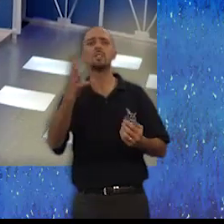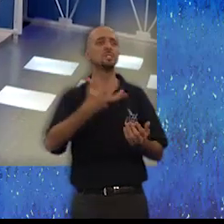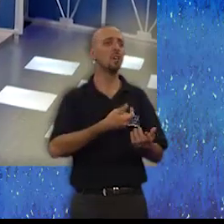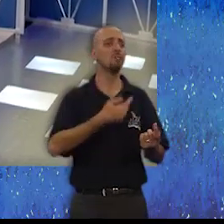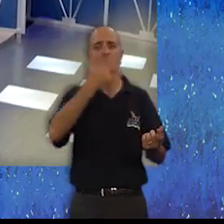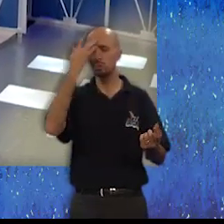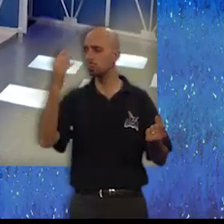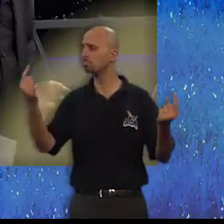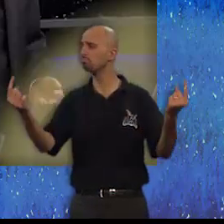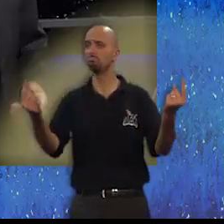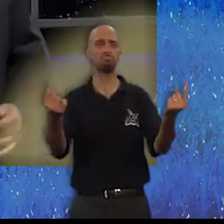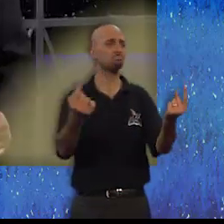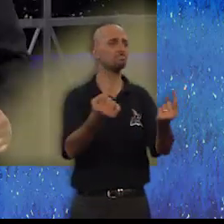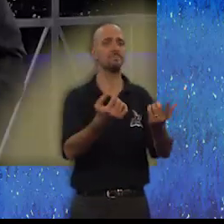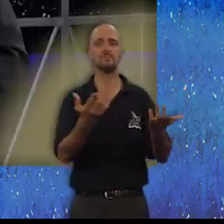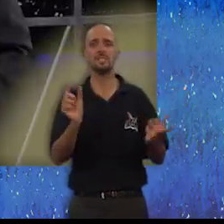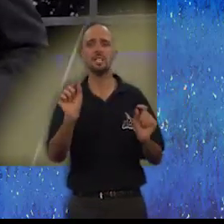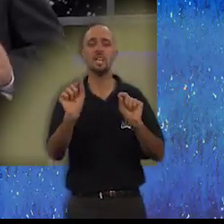Foi a pergunta.